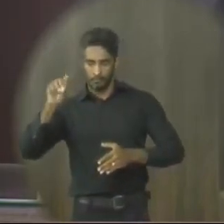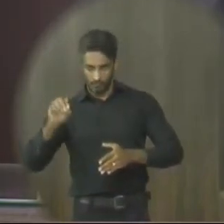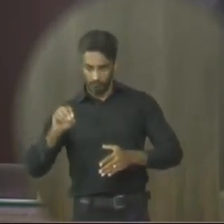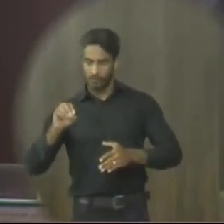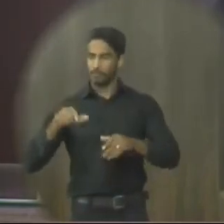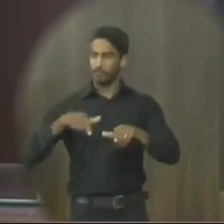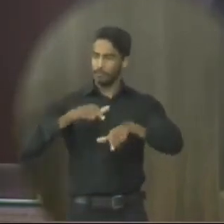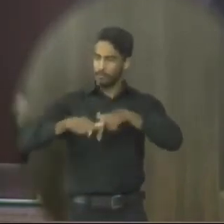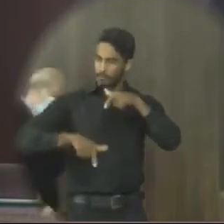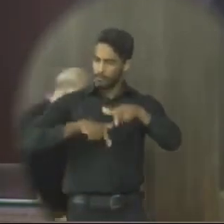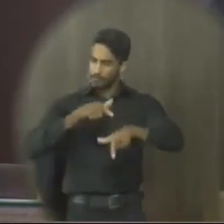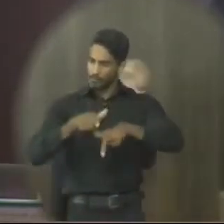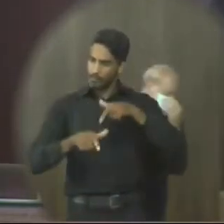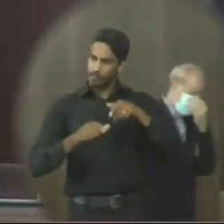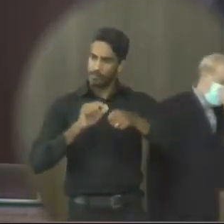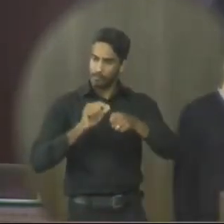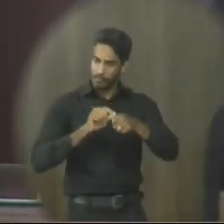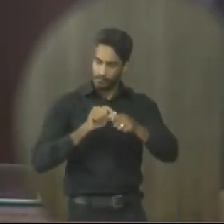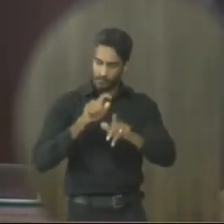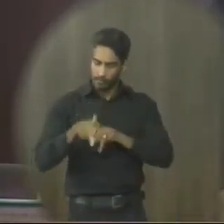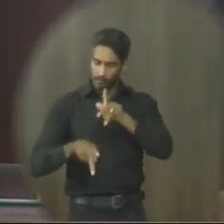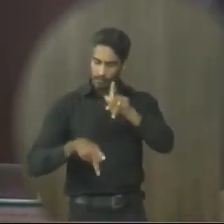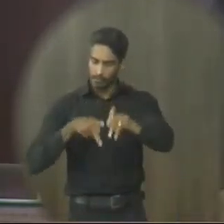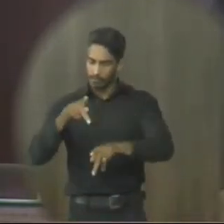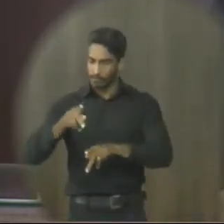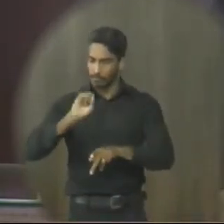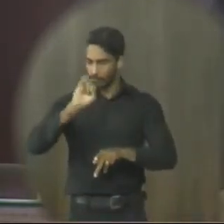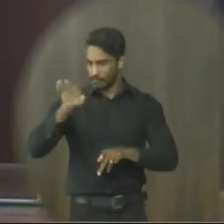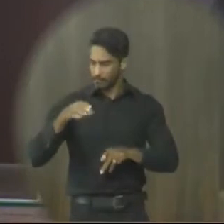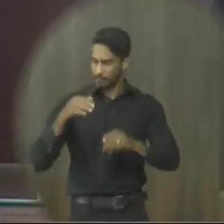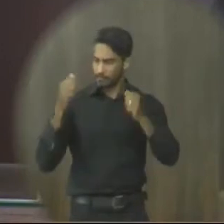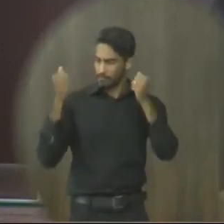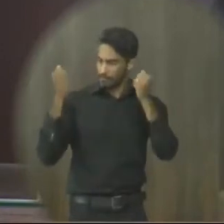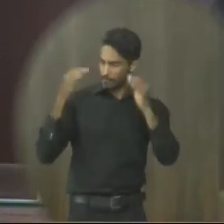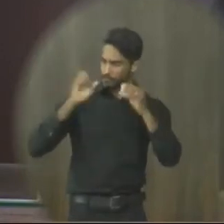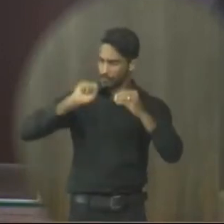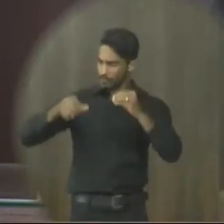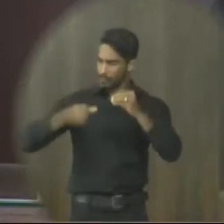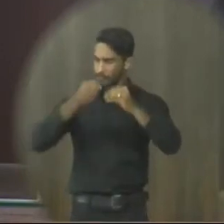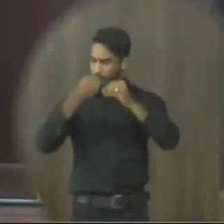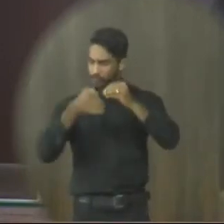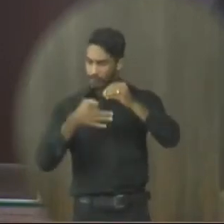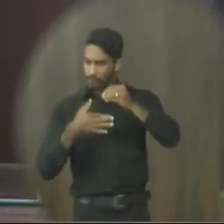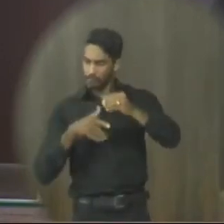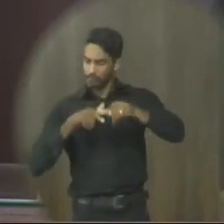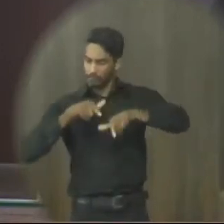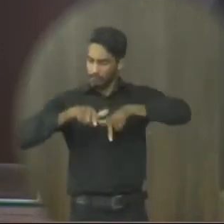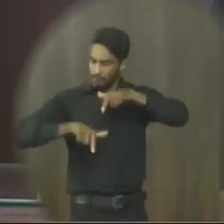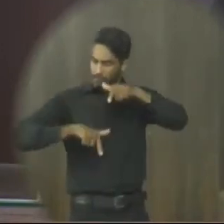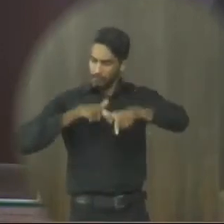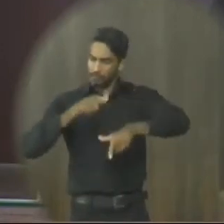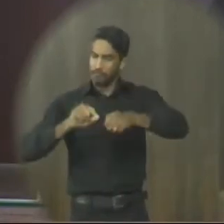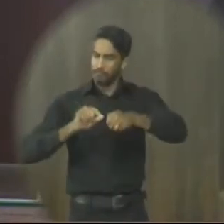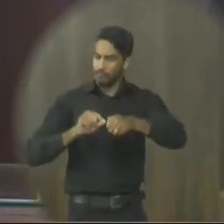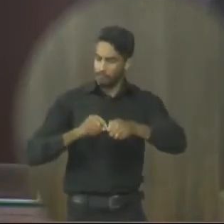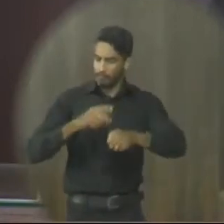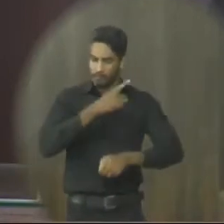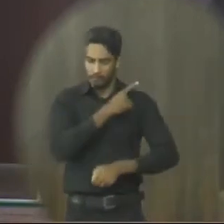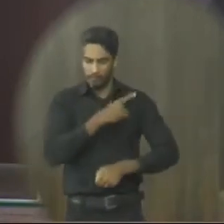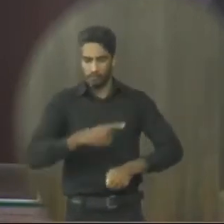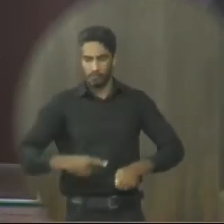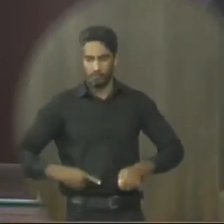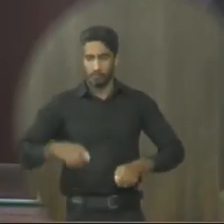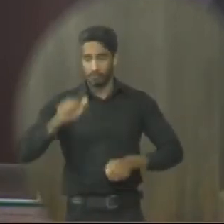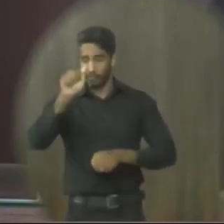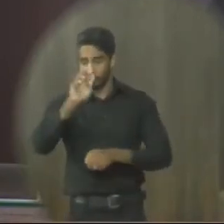à população de Janaúba. Aplausos que se justifica pelo excelente trabalho realizado pelo deputado federal